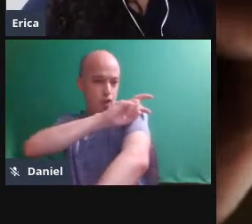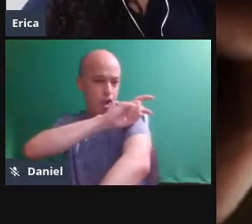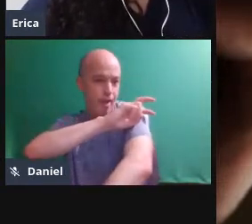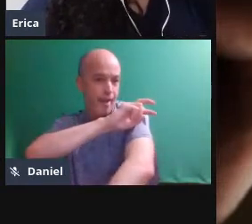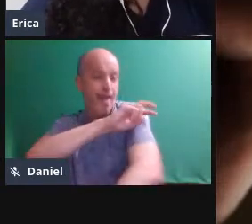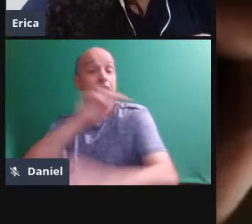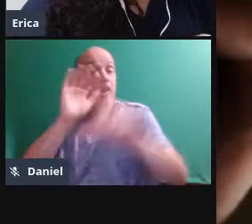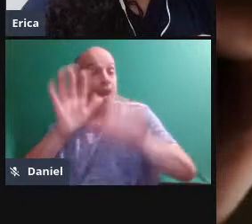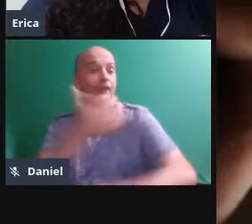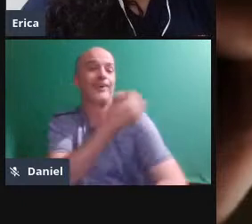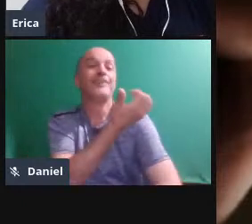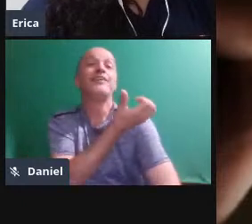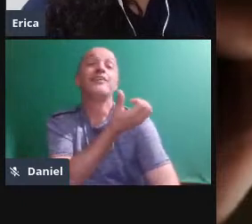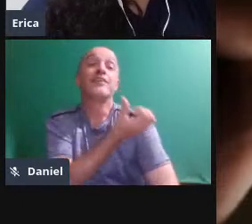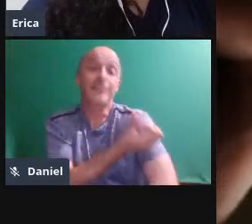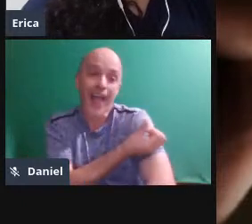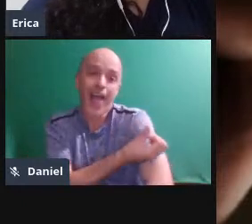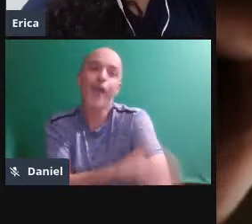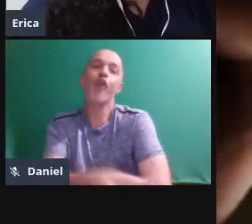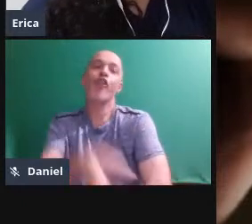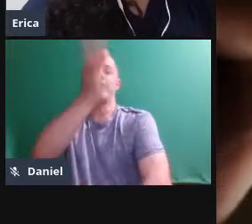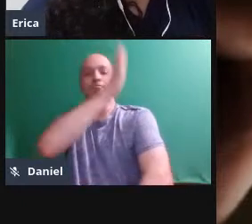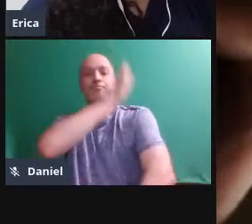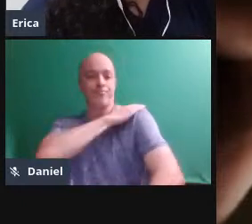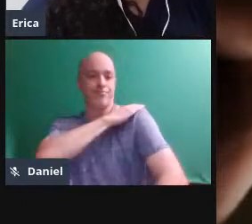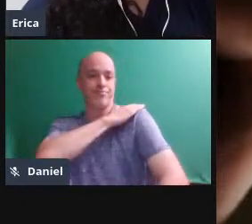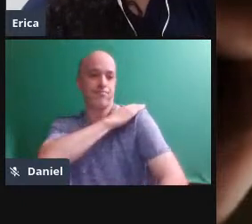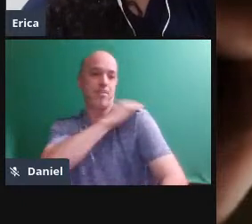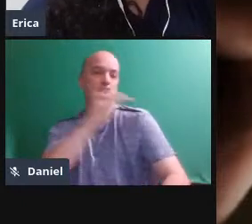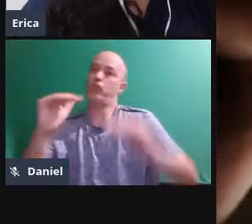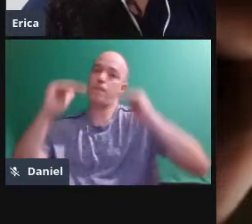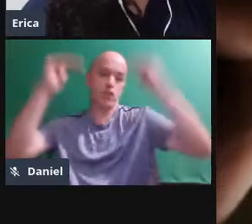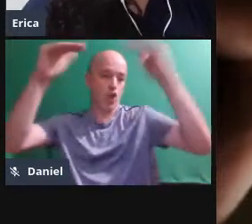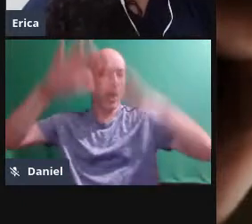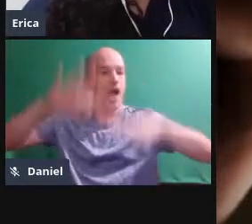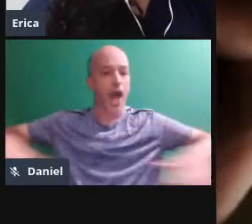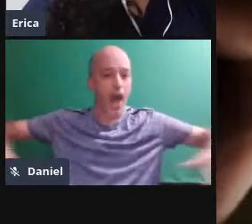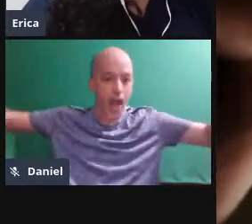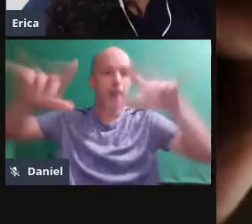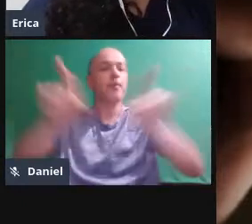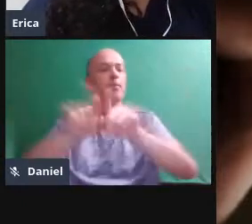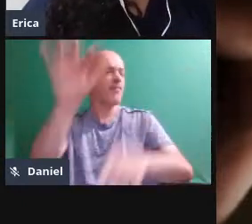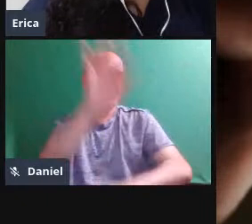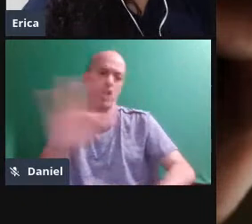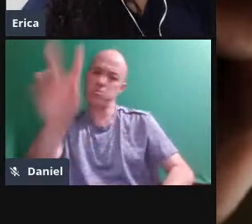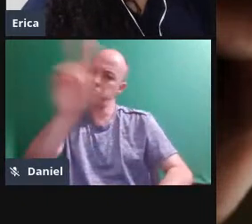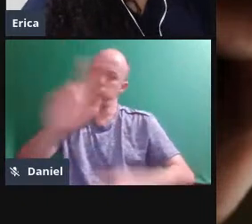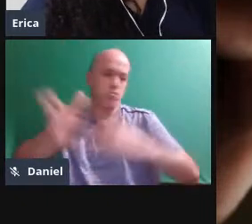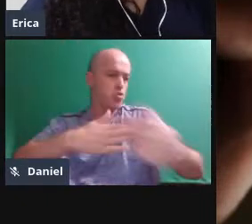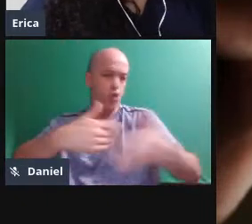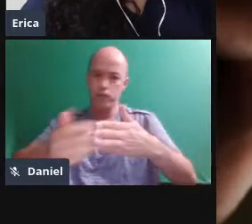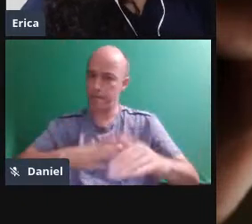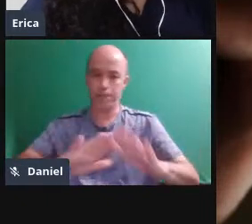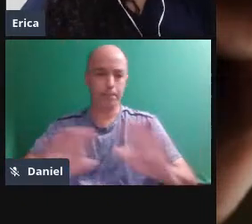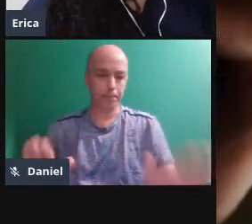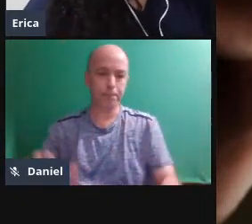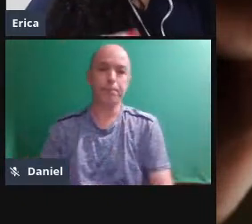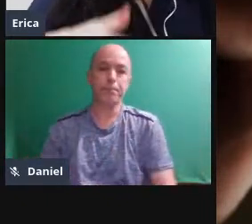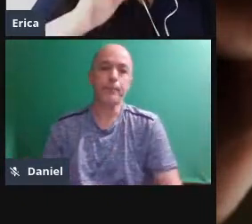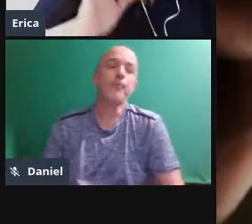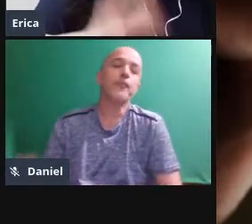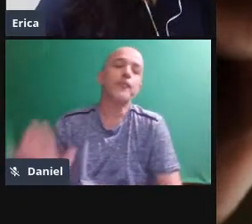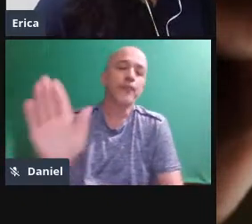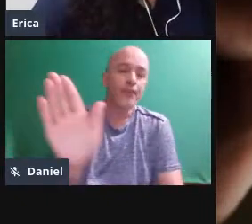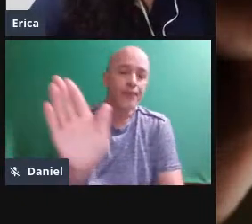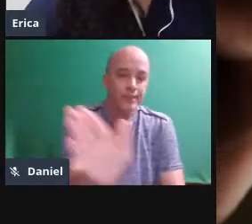bilíngue, de um ensino de quinto ao, não, ao, ao, ao do primeiro ao quinto ano, letras libras